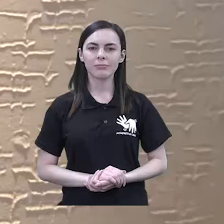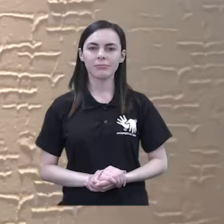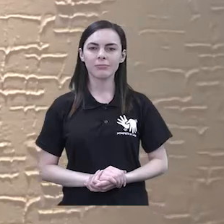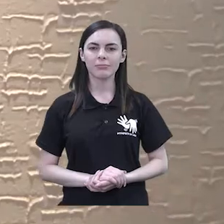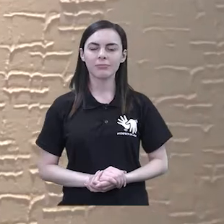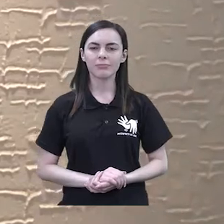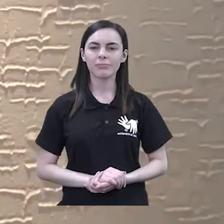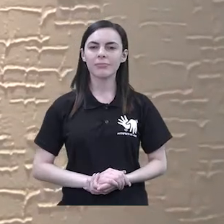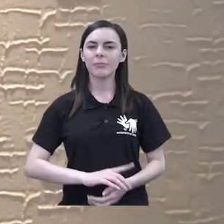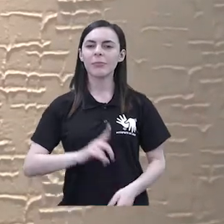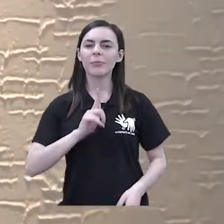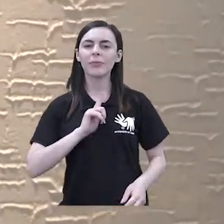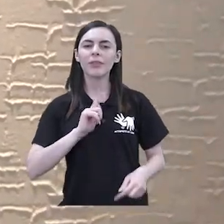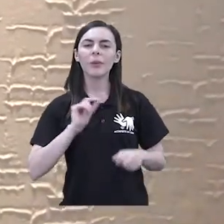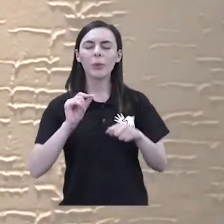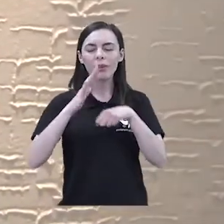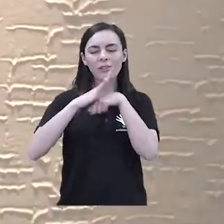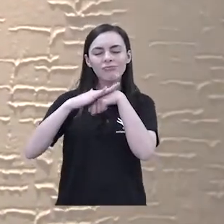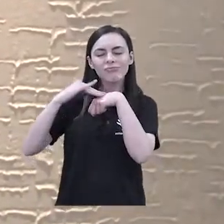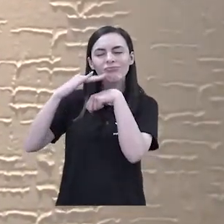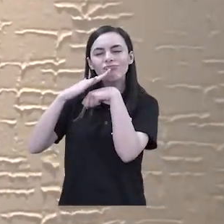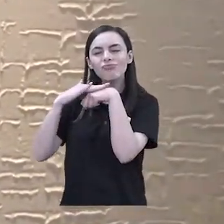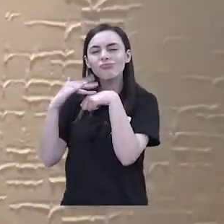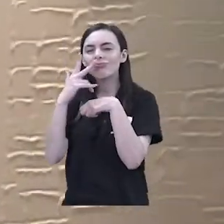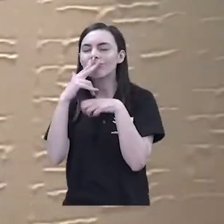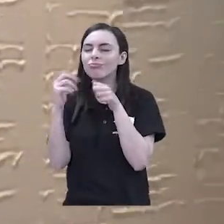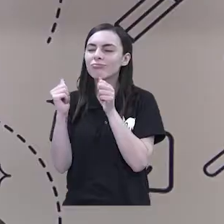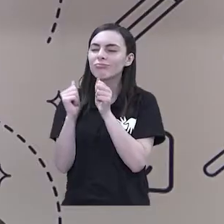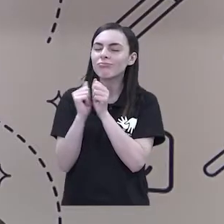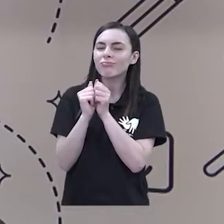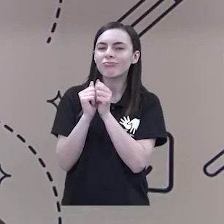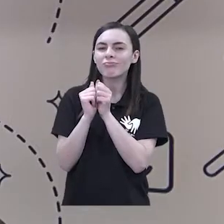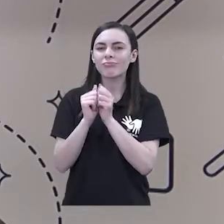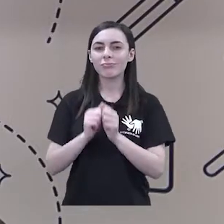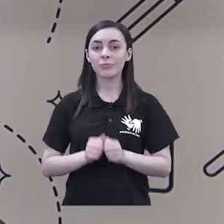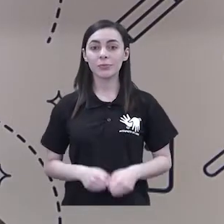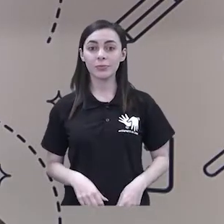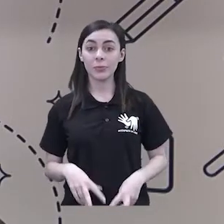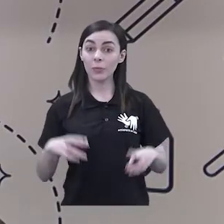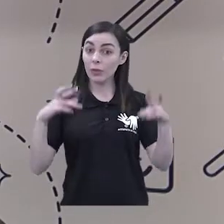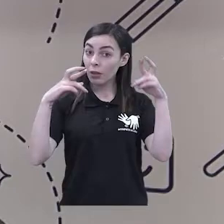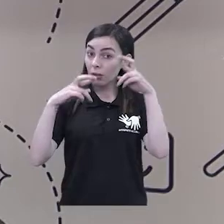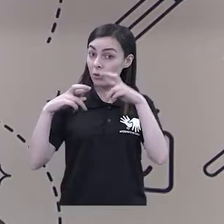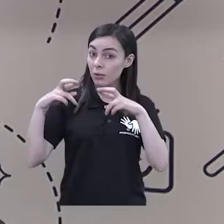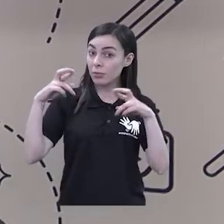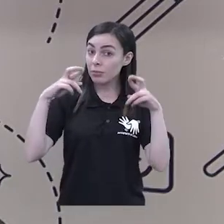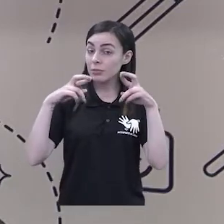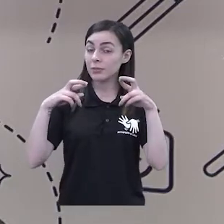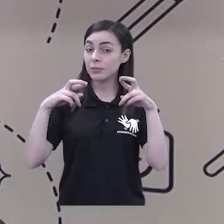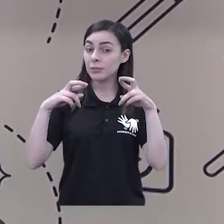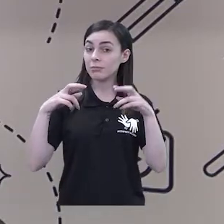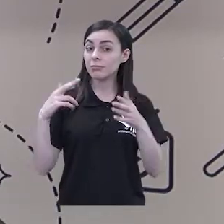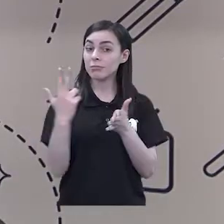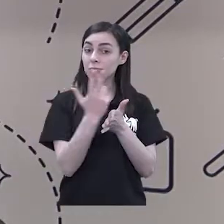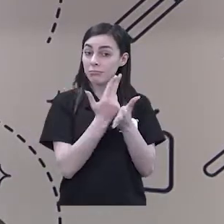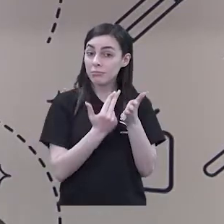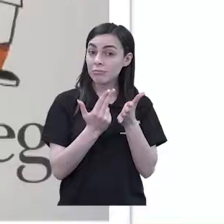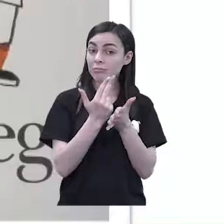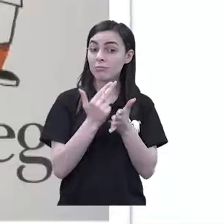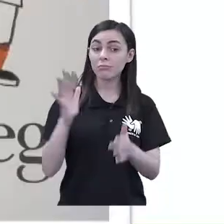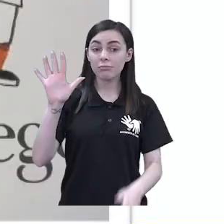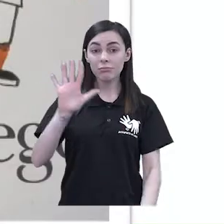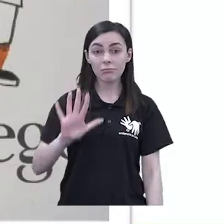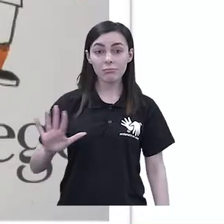cheiros, chamego e de aconchego. Observe então a próxima